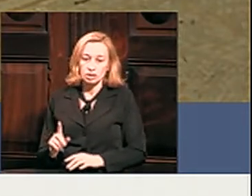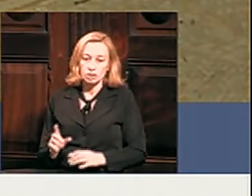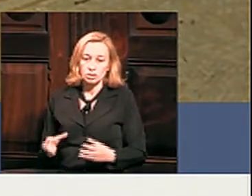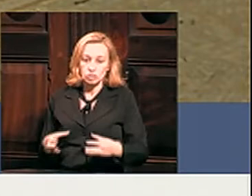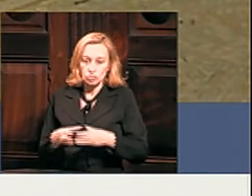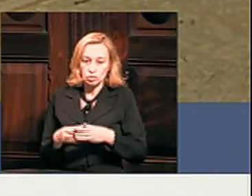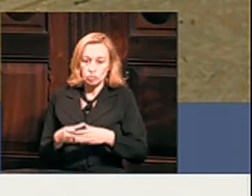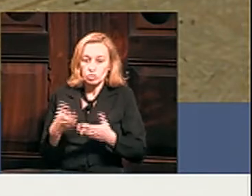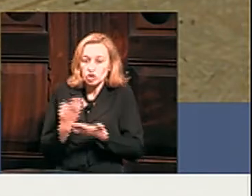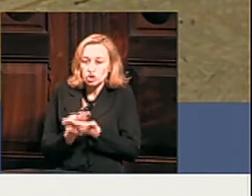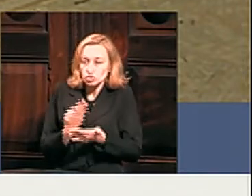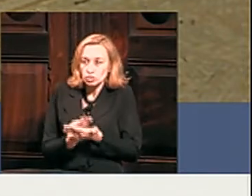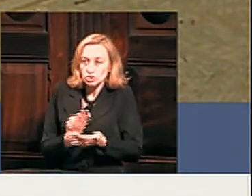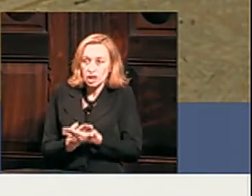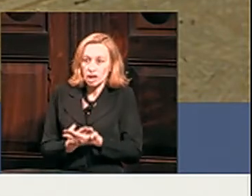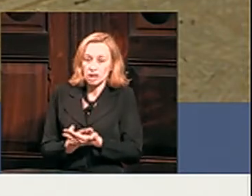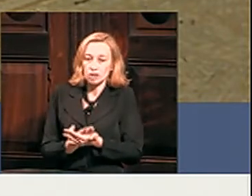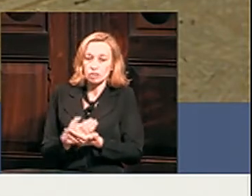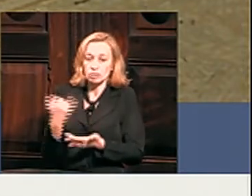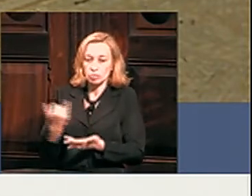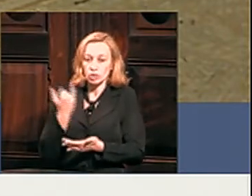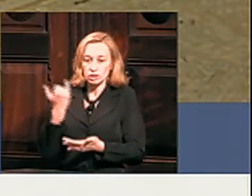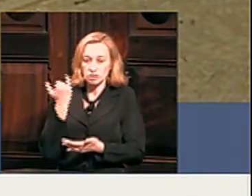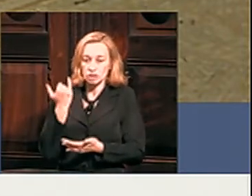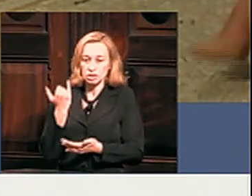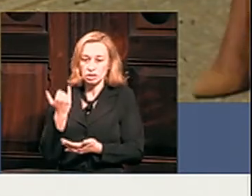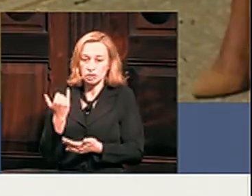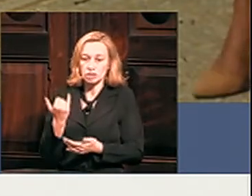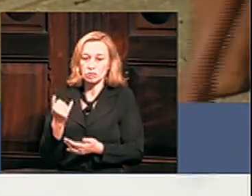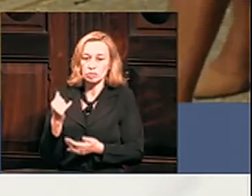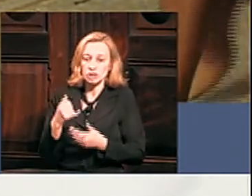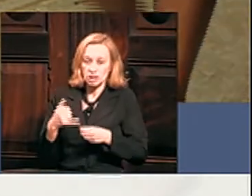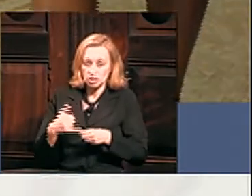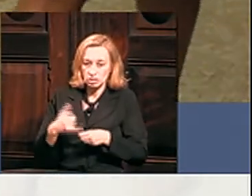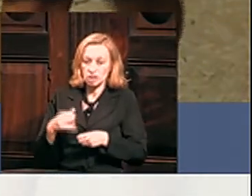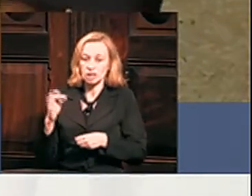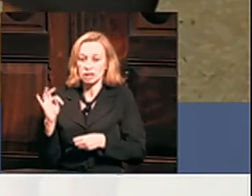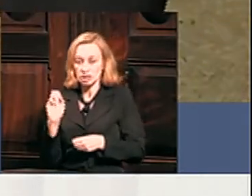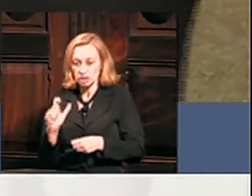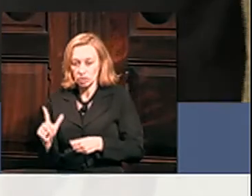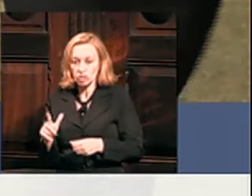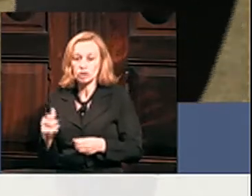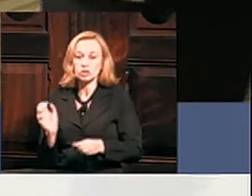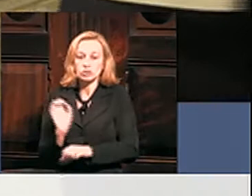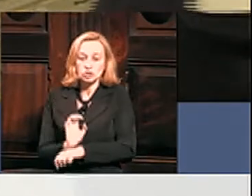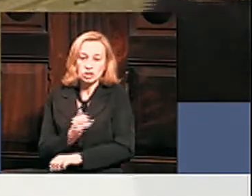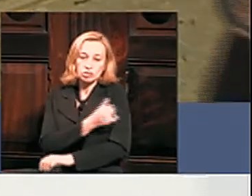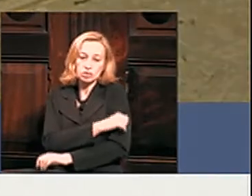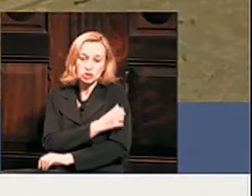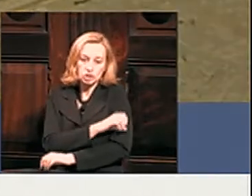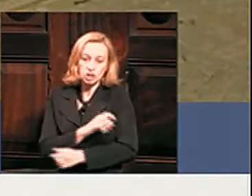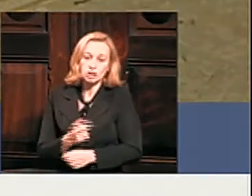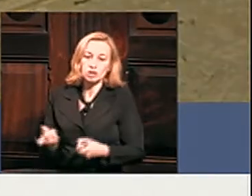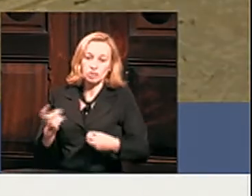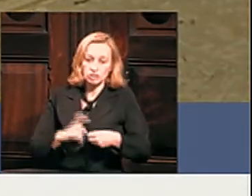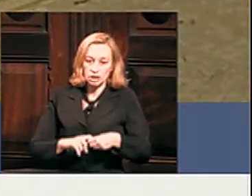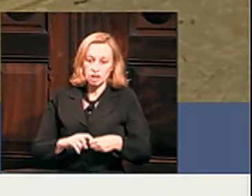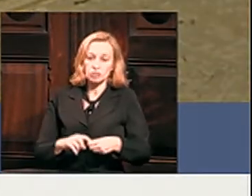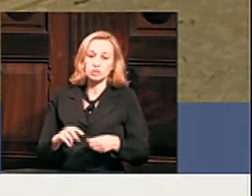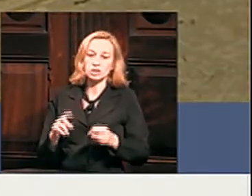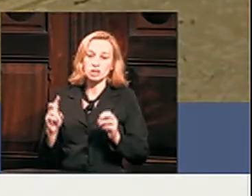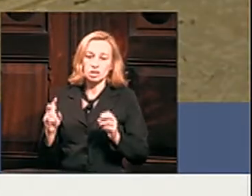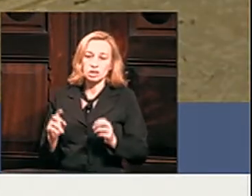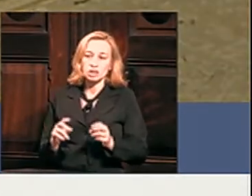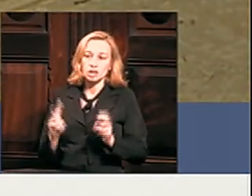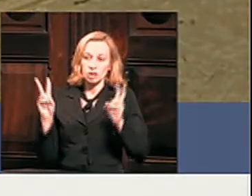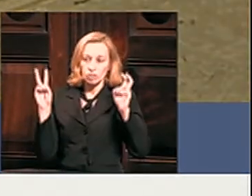para estudar a altíssima tributação que incide sobre a gasolina e sobre o etanol no estado do Rio de Janeiro, tema esse que voltaremos a tratar,